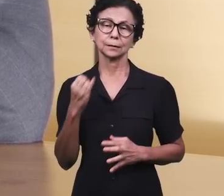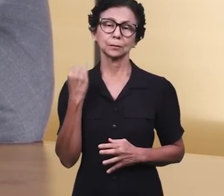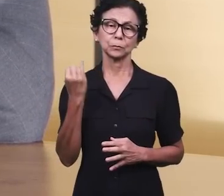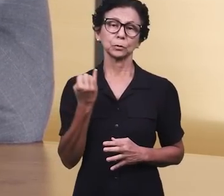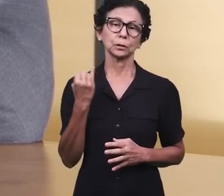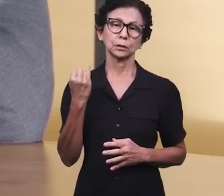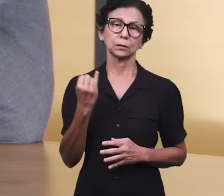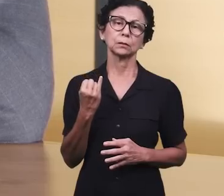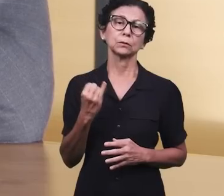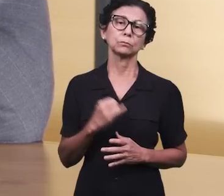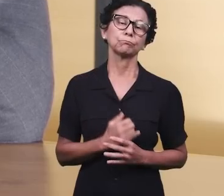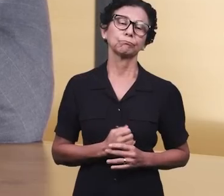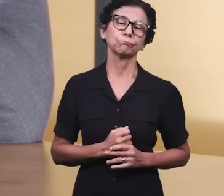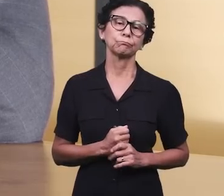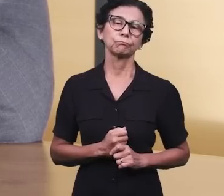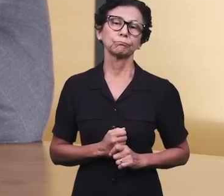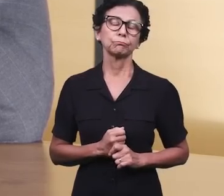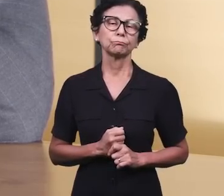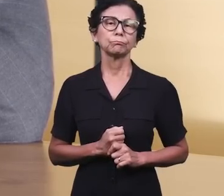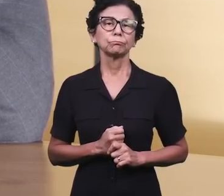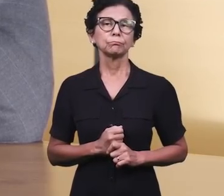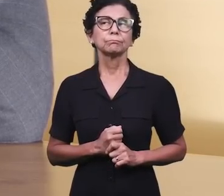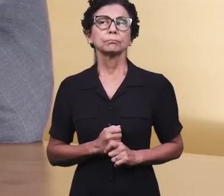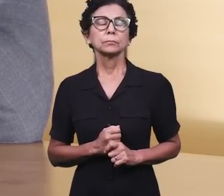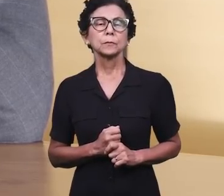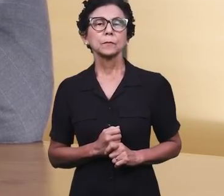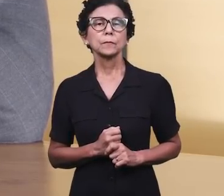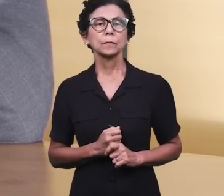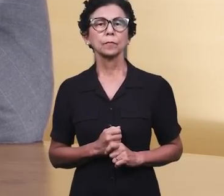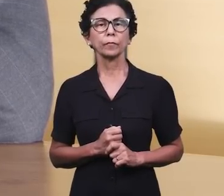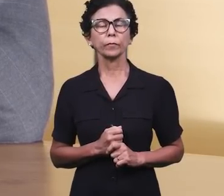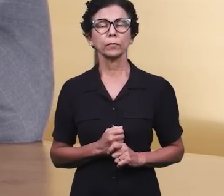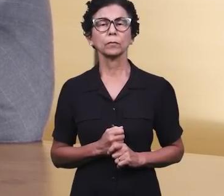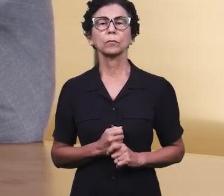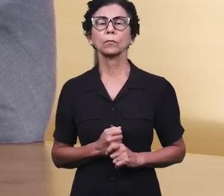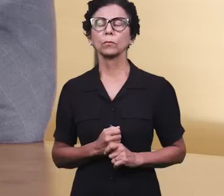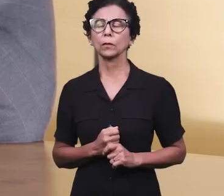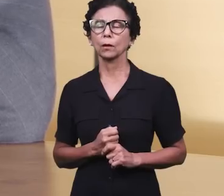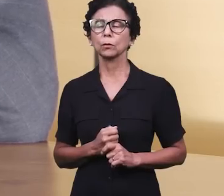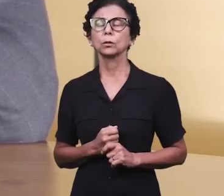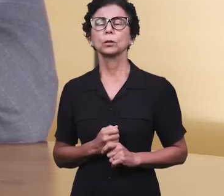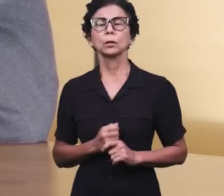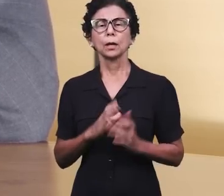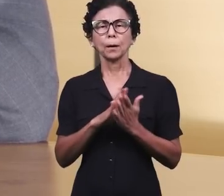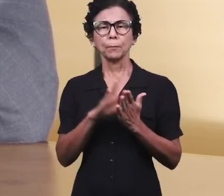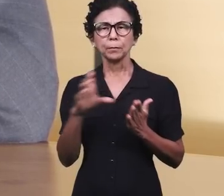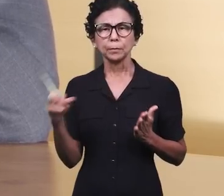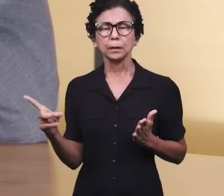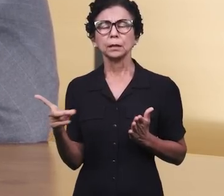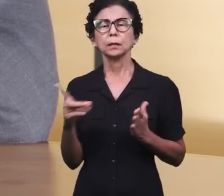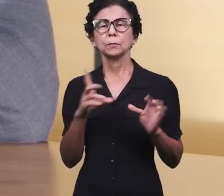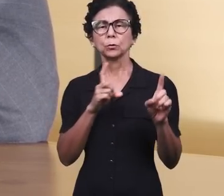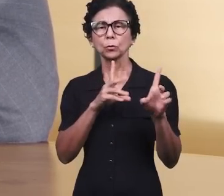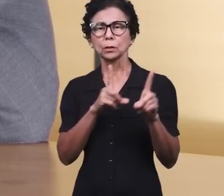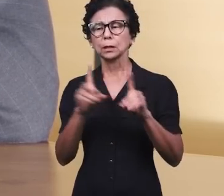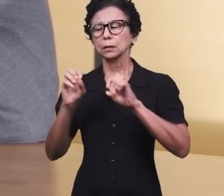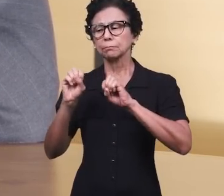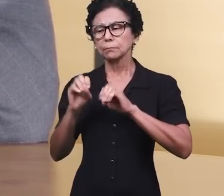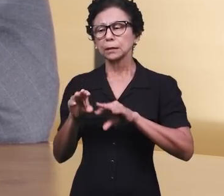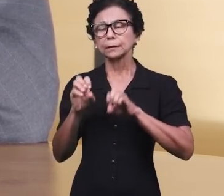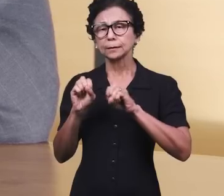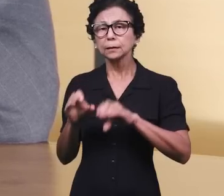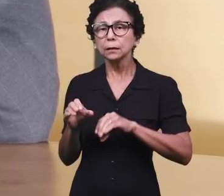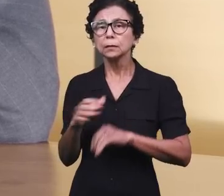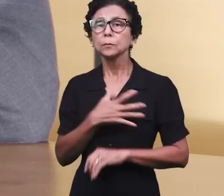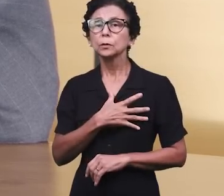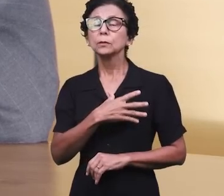ali que é importante para nós, saber que nós transmitimos a herança, zelamos, é claro